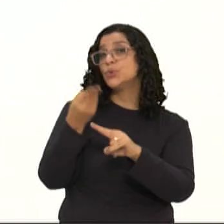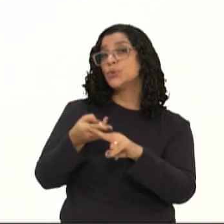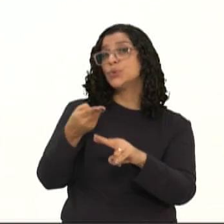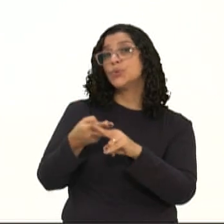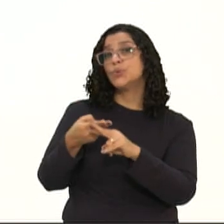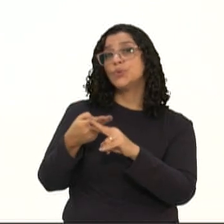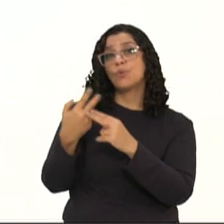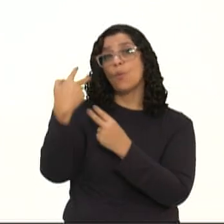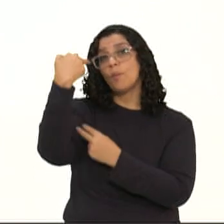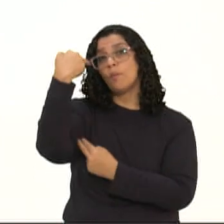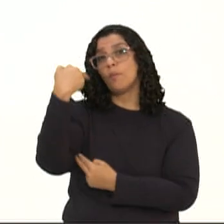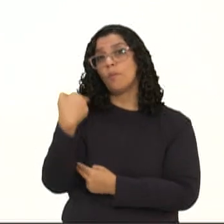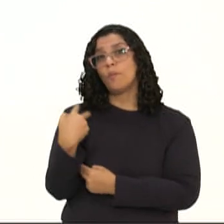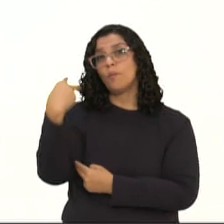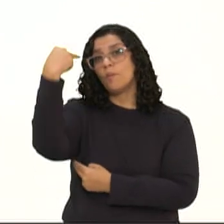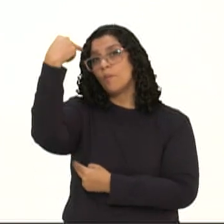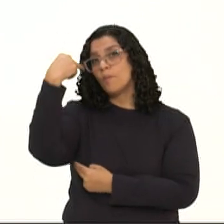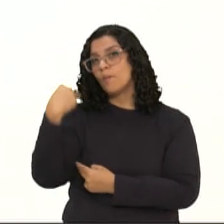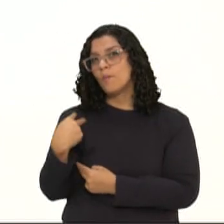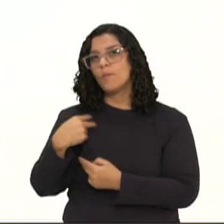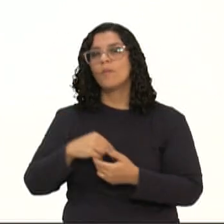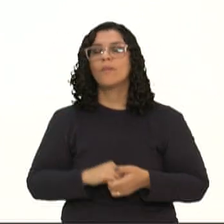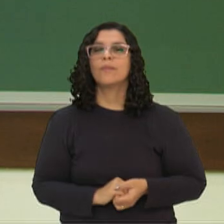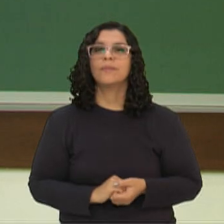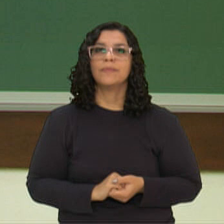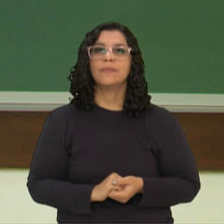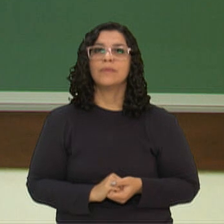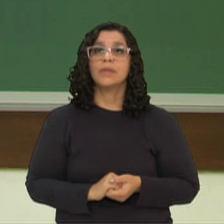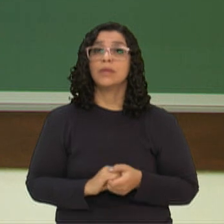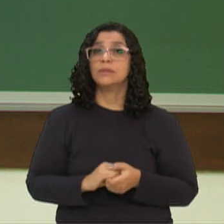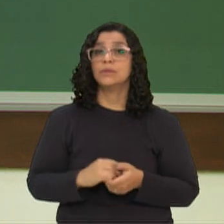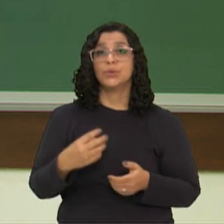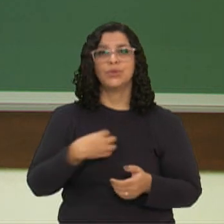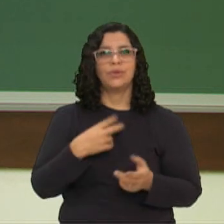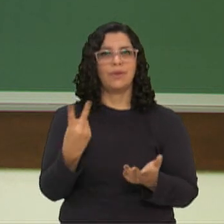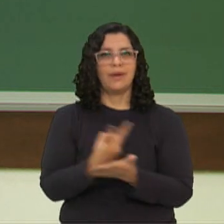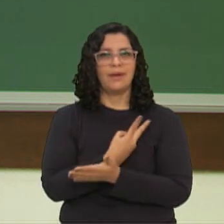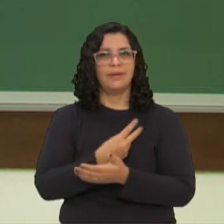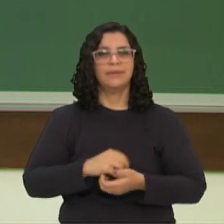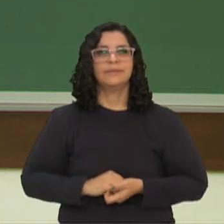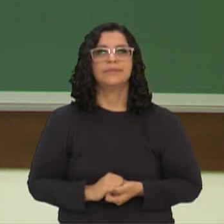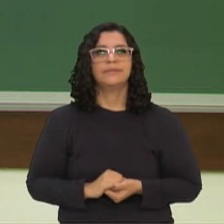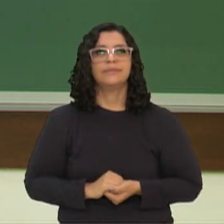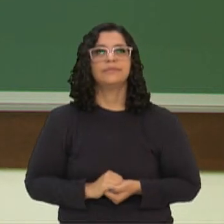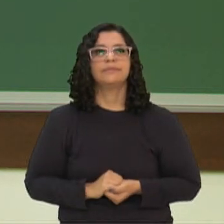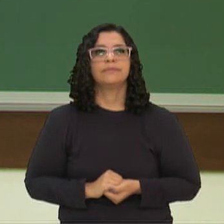né, a chapinha inadequadamente.